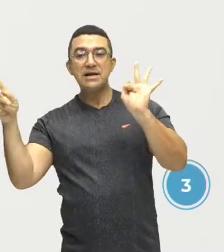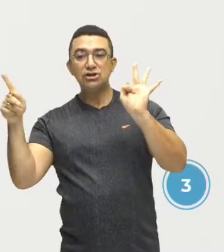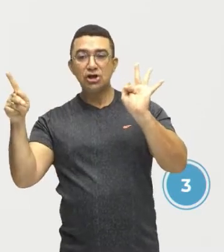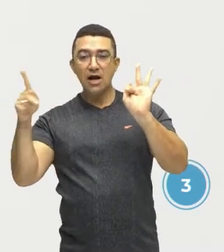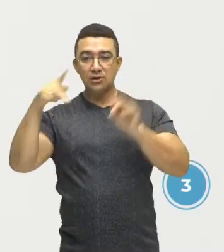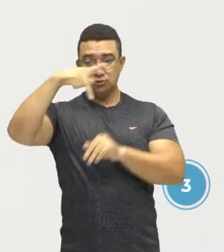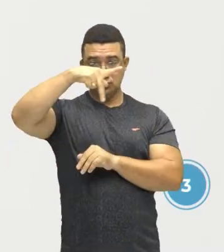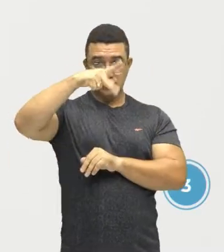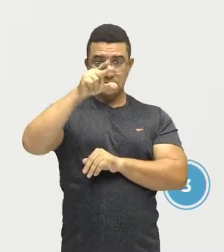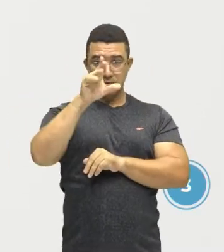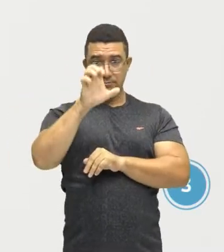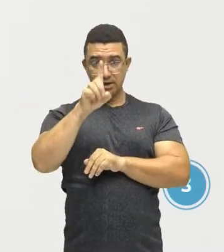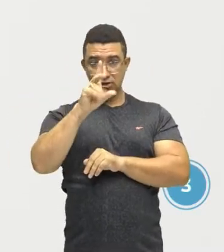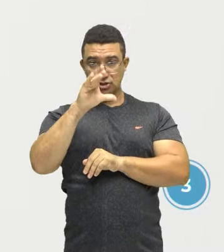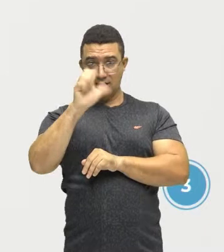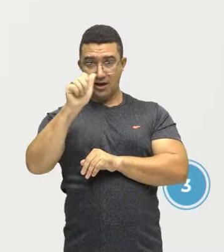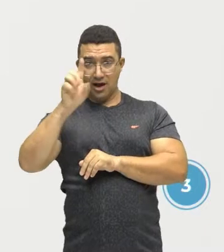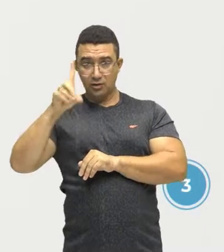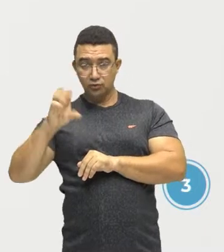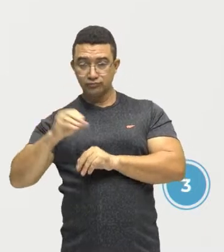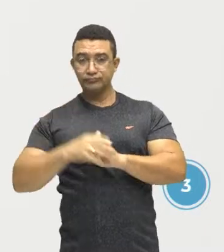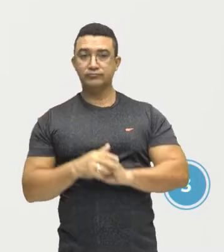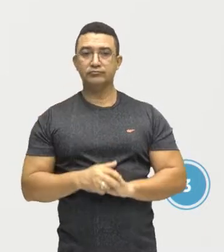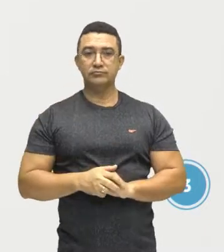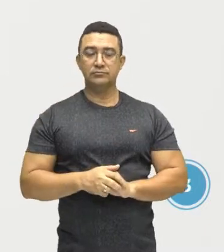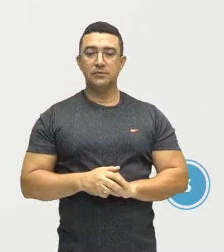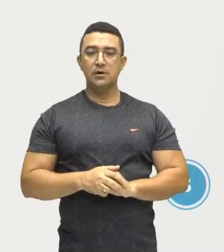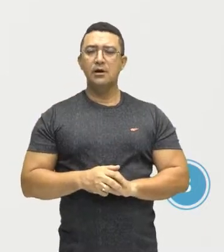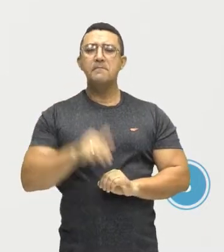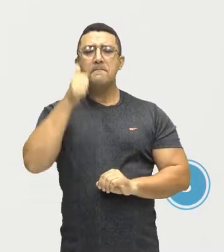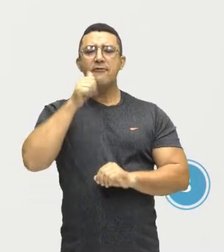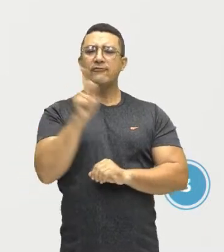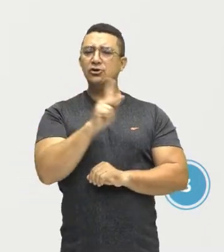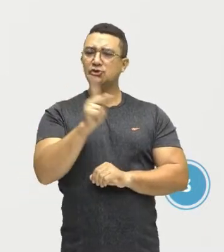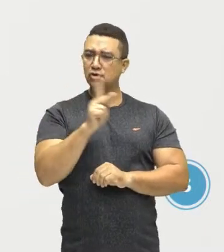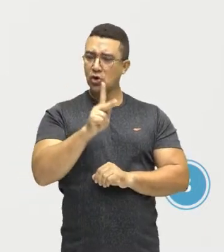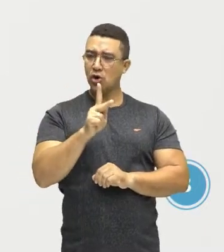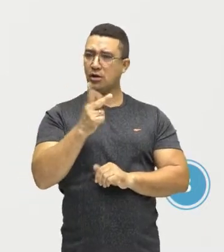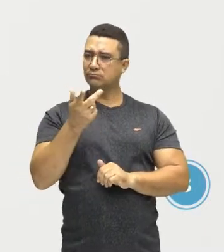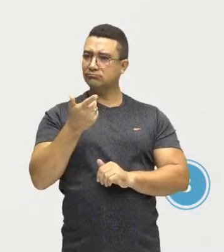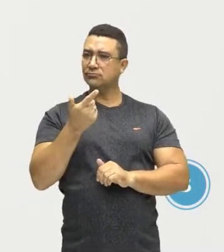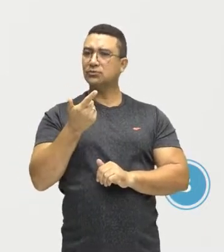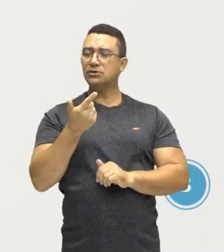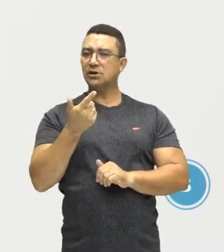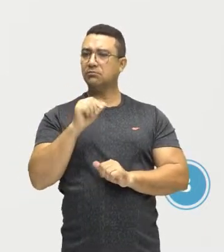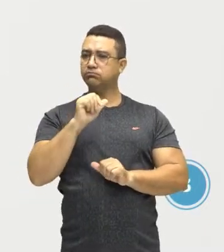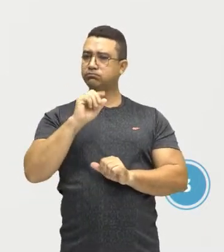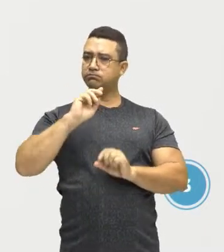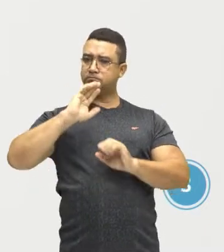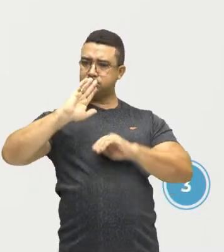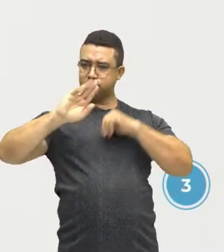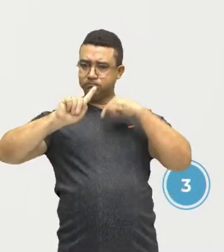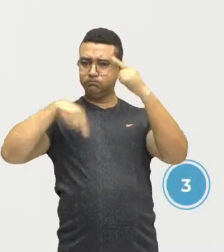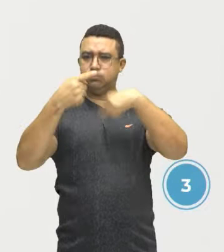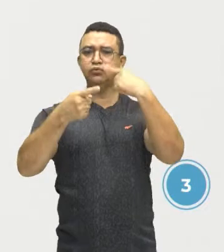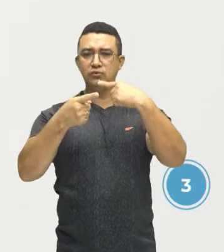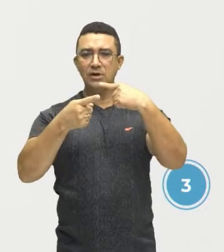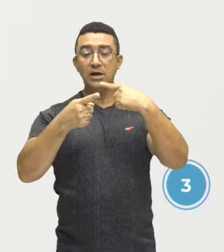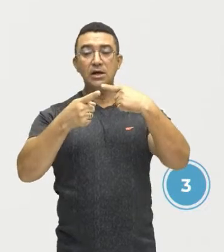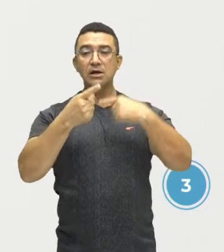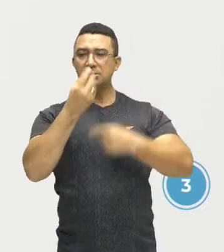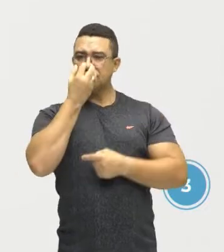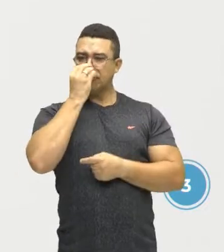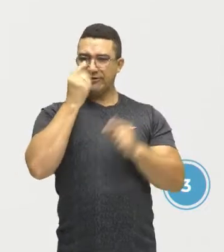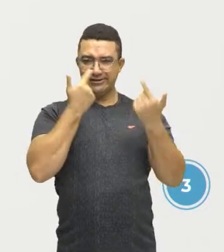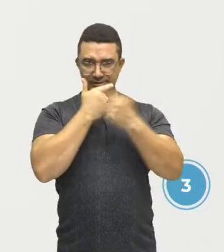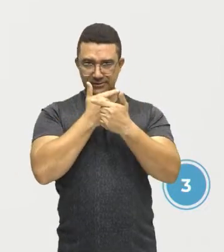A professora tornou-se divertida. Então, temos essa característica aí. Então, vamos conceituar o